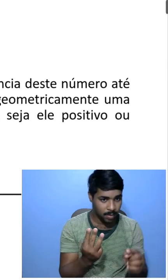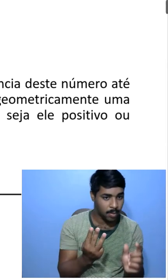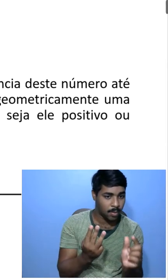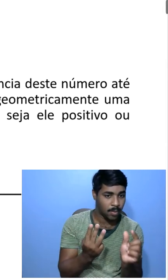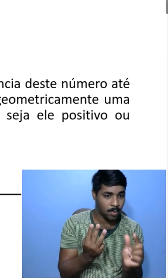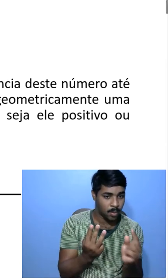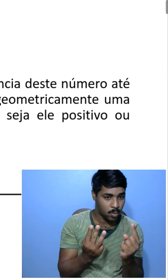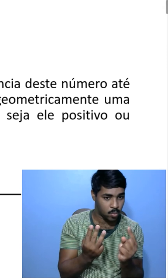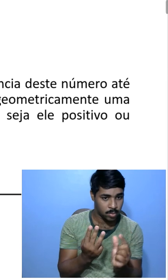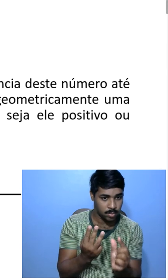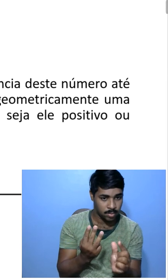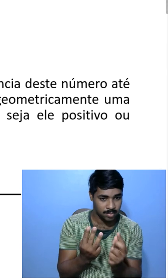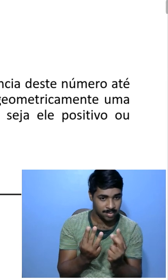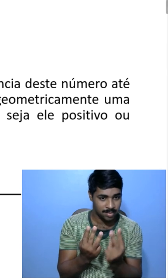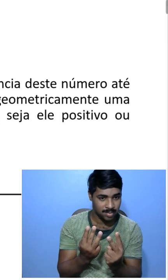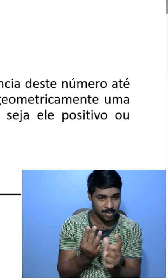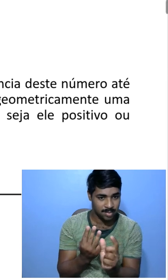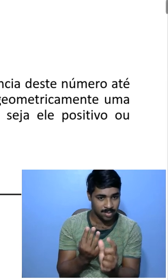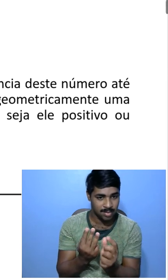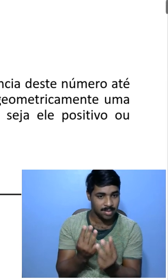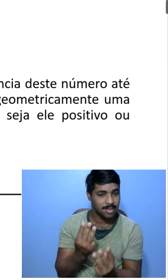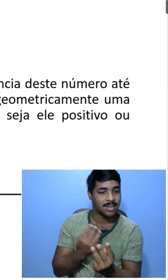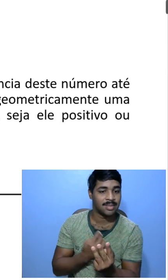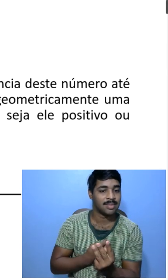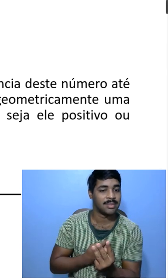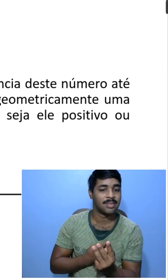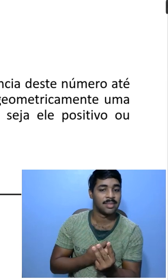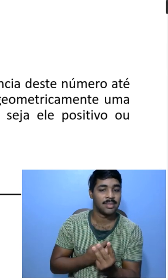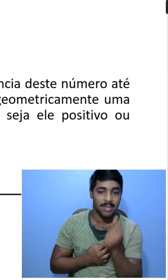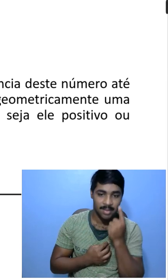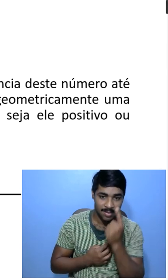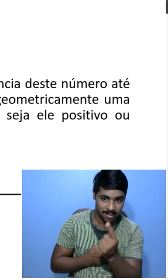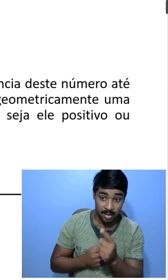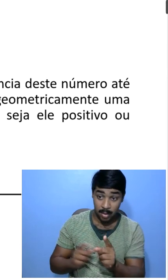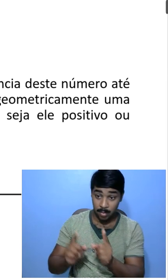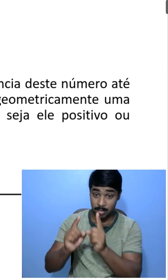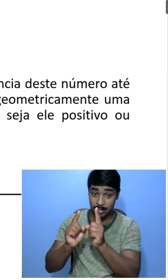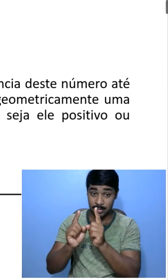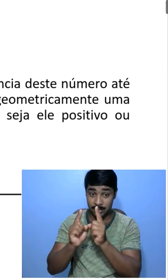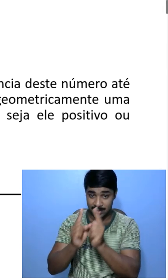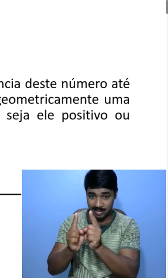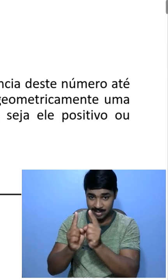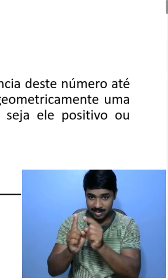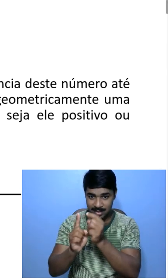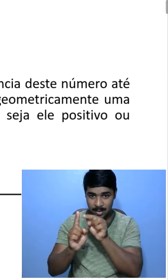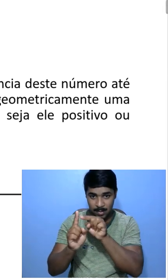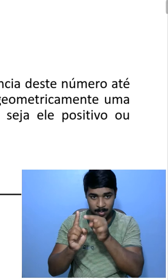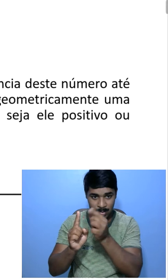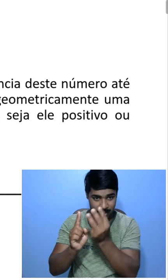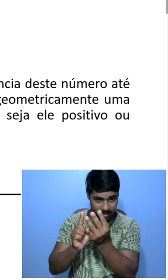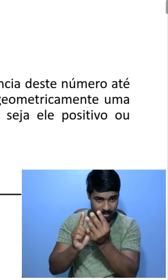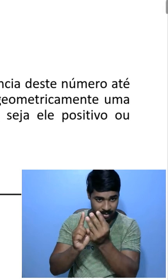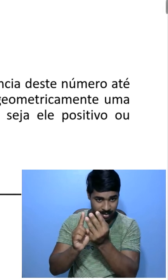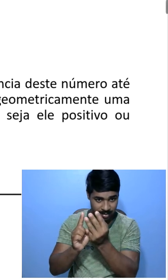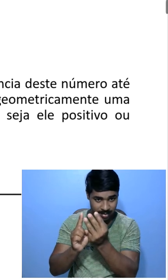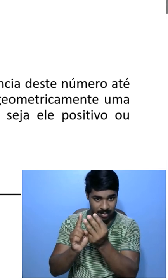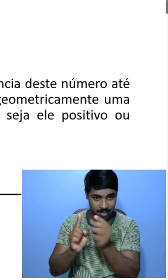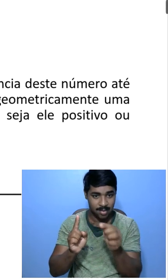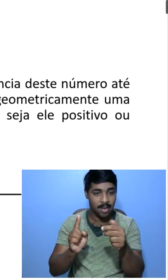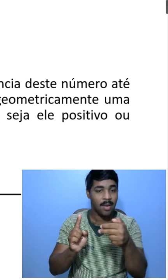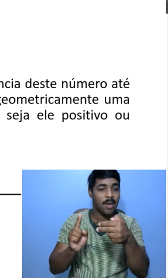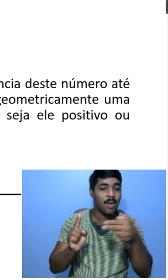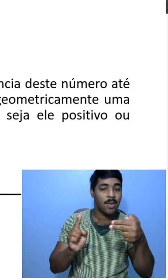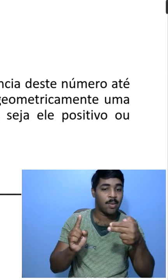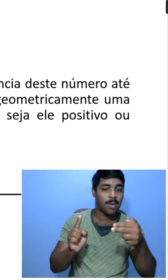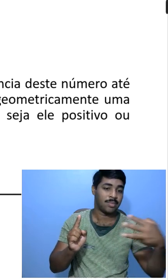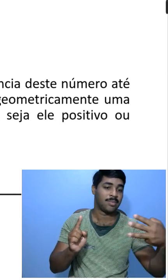Então, o módulo de menos 3 é igual a 3 unidades. Então, perceba que a distância